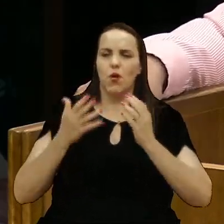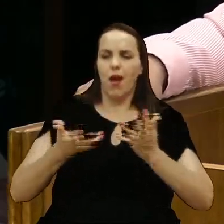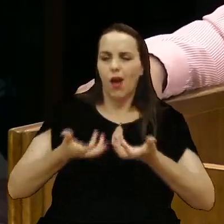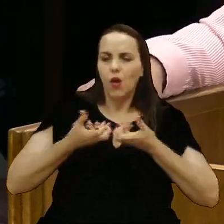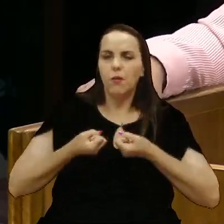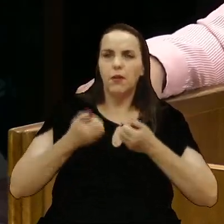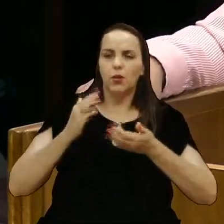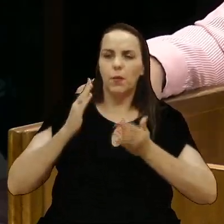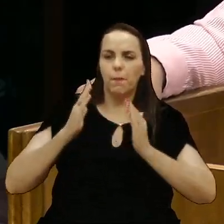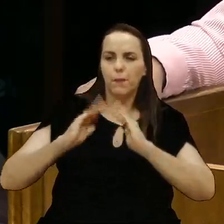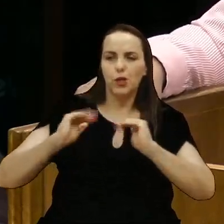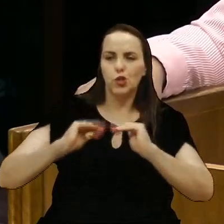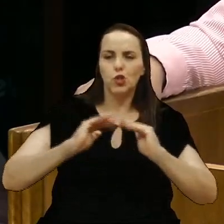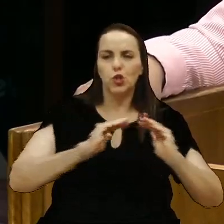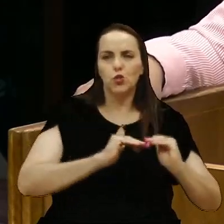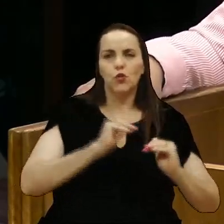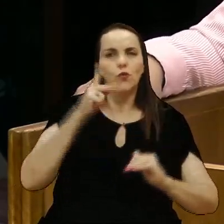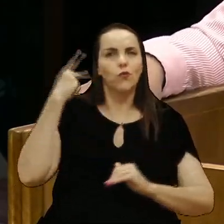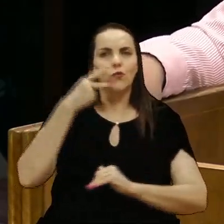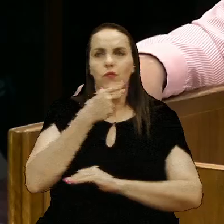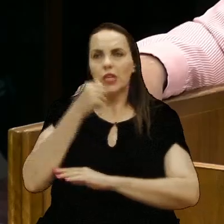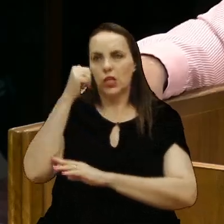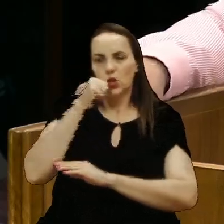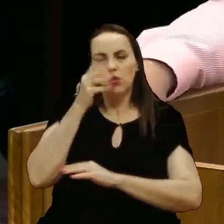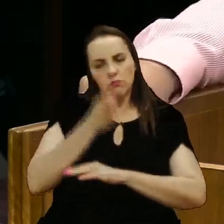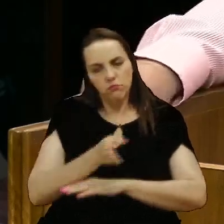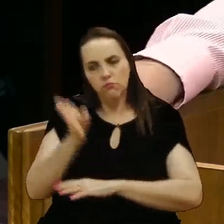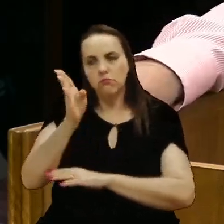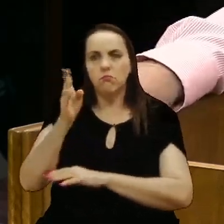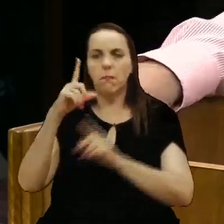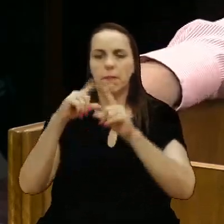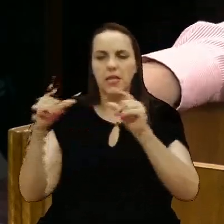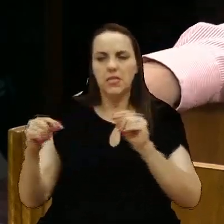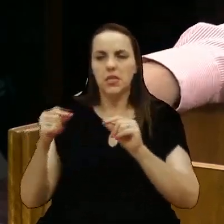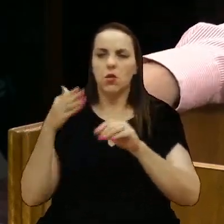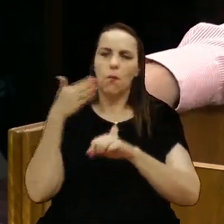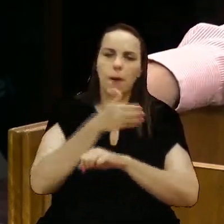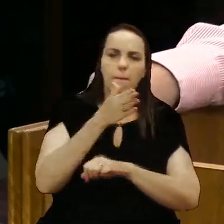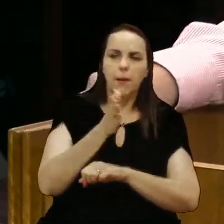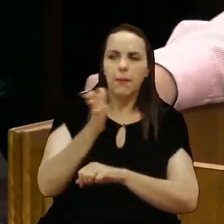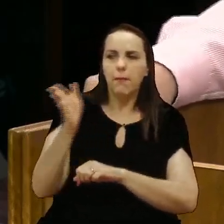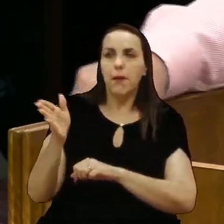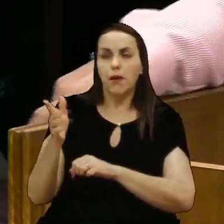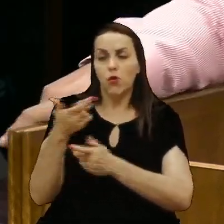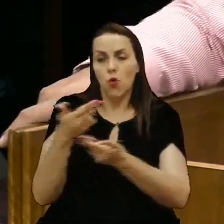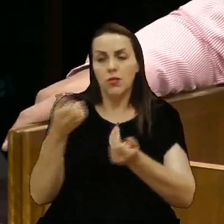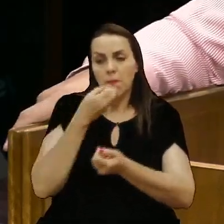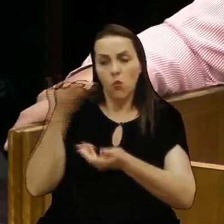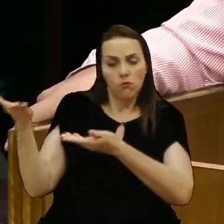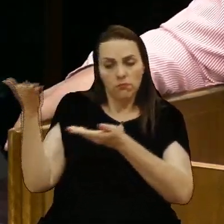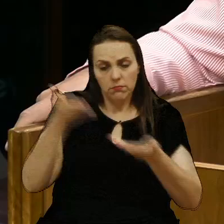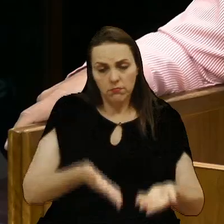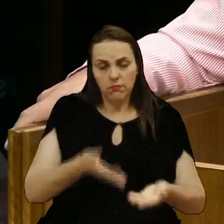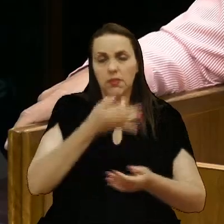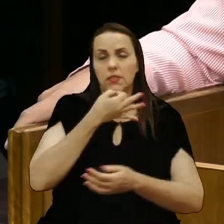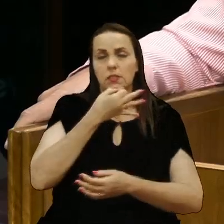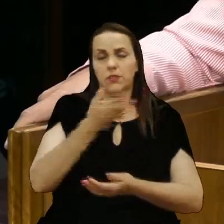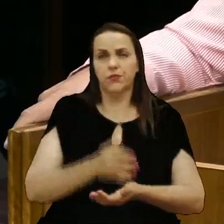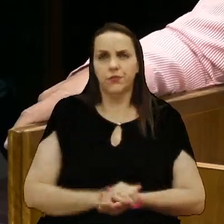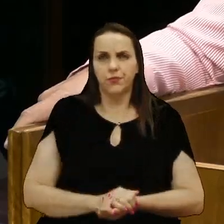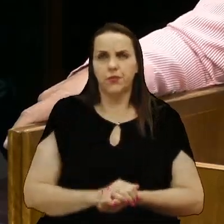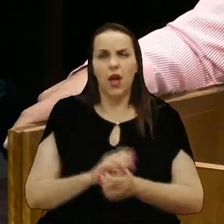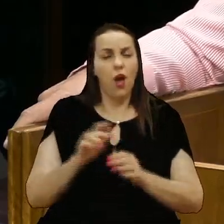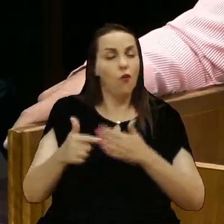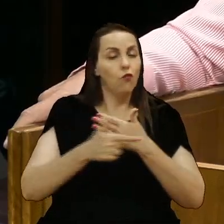de vereadores e vereadoras que foram a Brasília ou a outros lugares no sentido de trazer coisas boas para a nossa cidade. A função